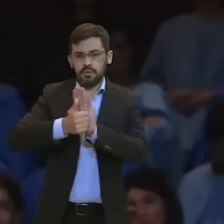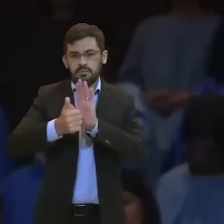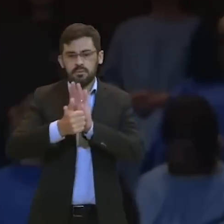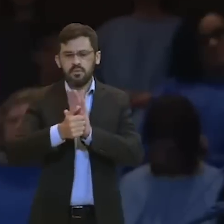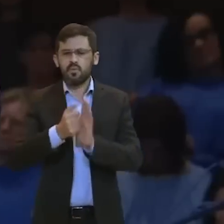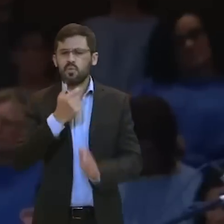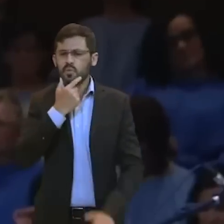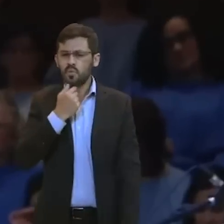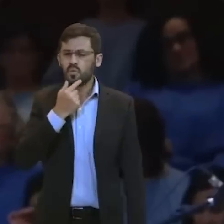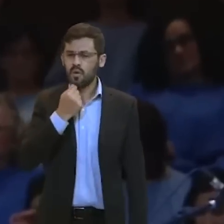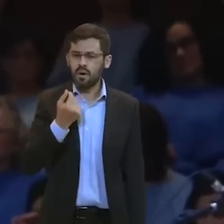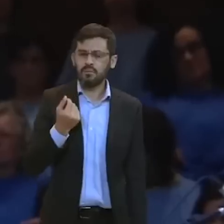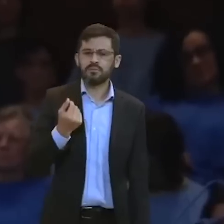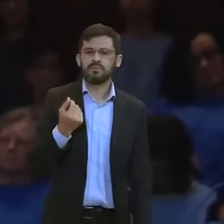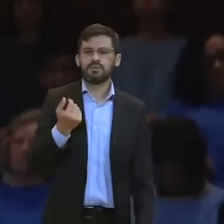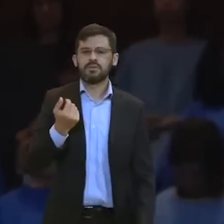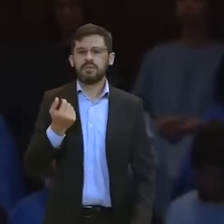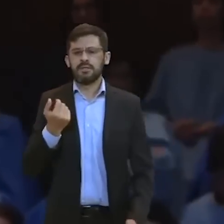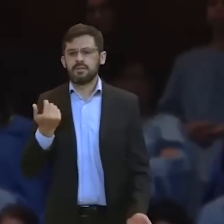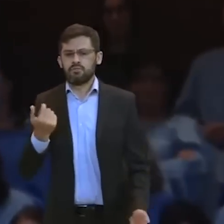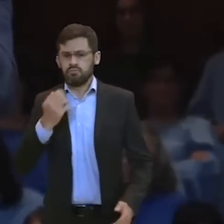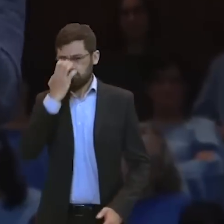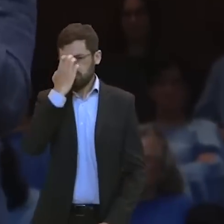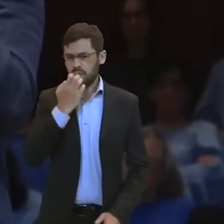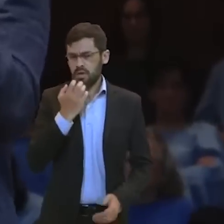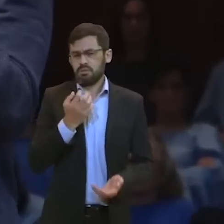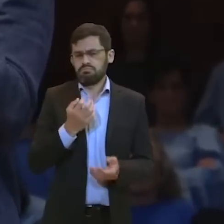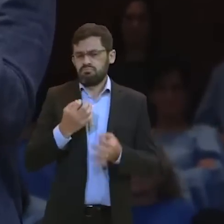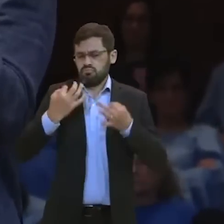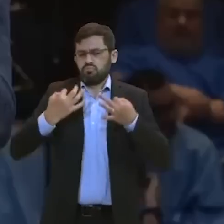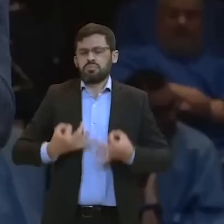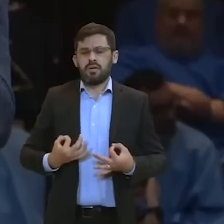senhor muito circunspecto, muito sério, muito